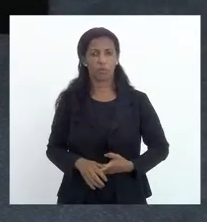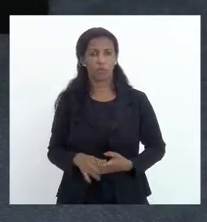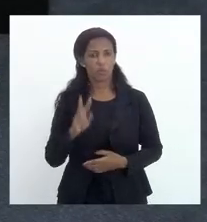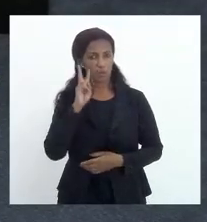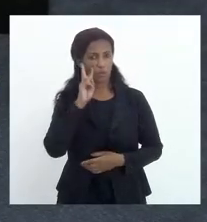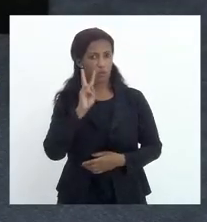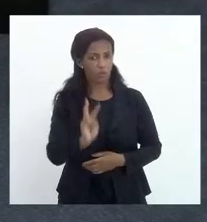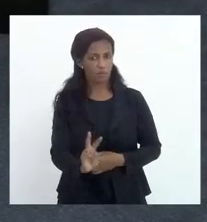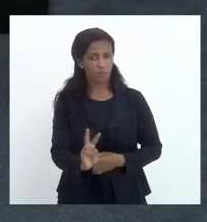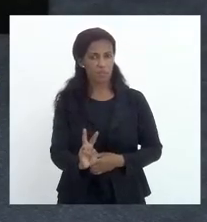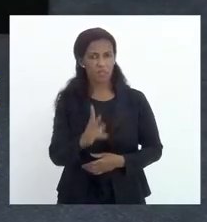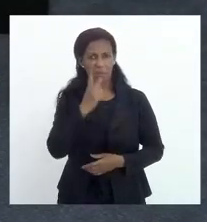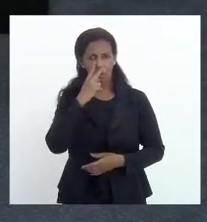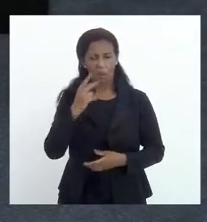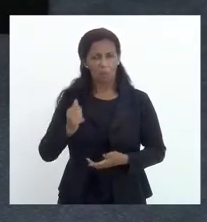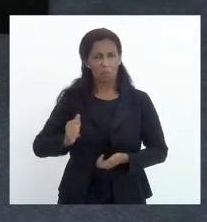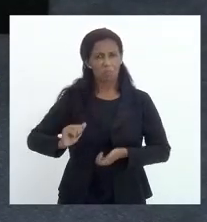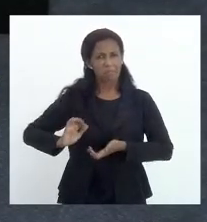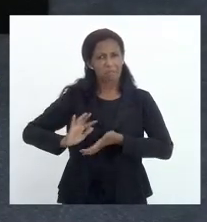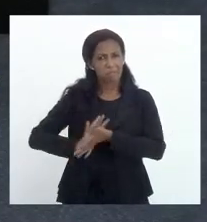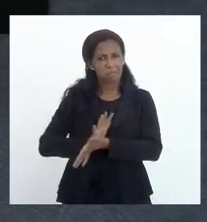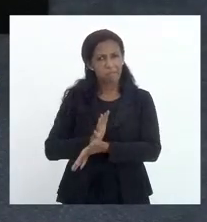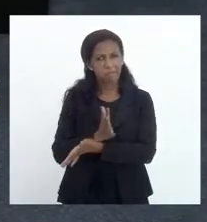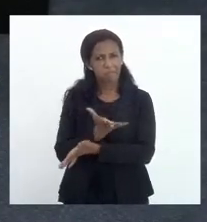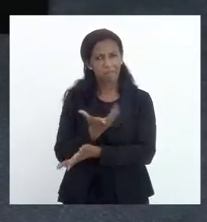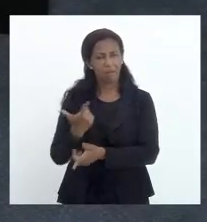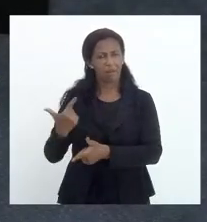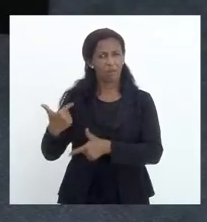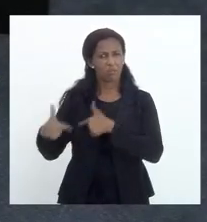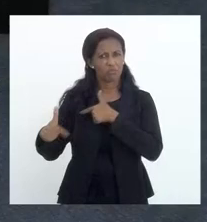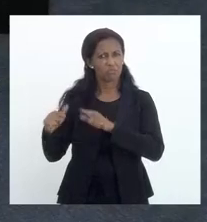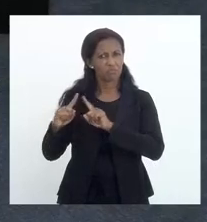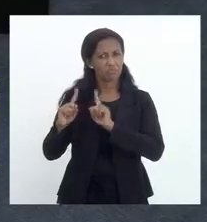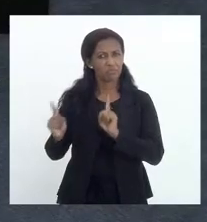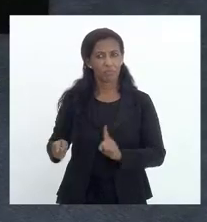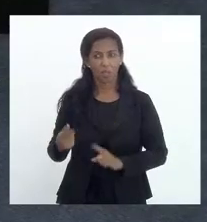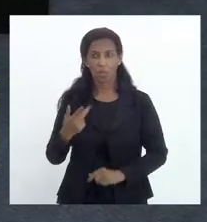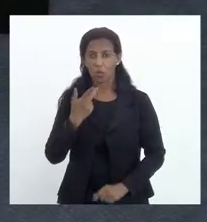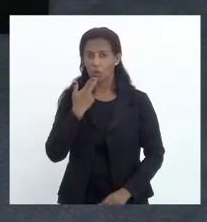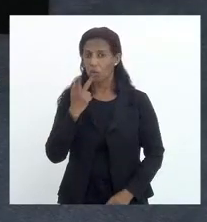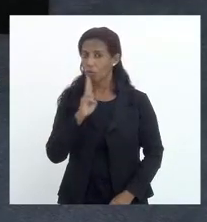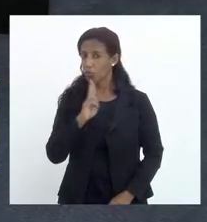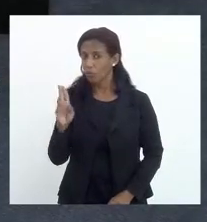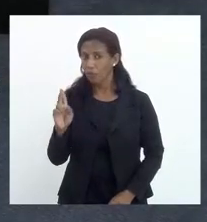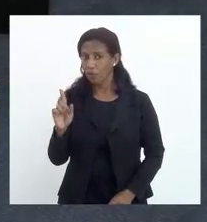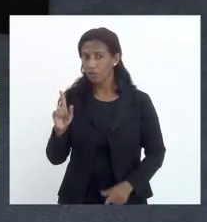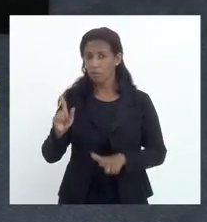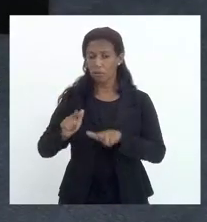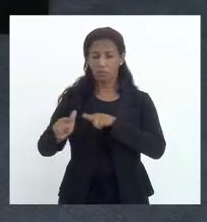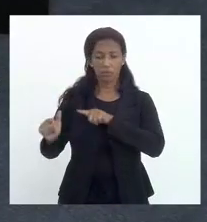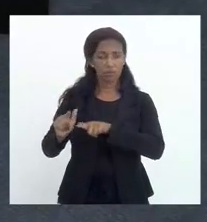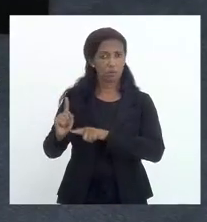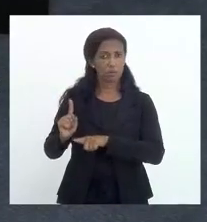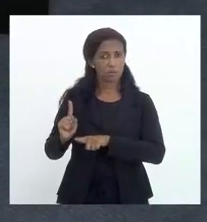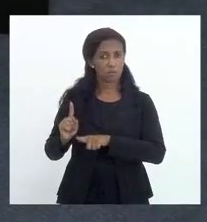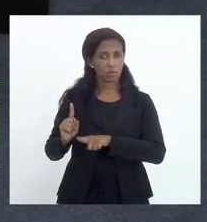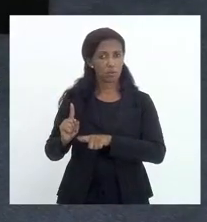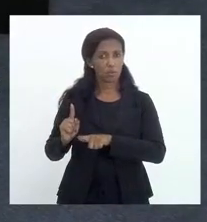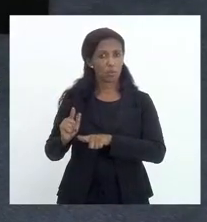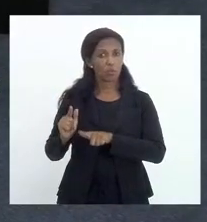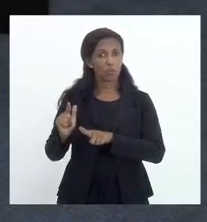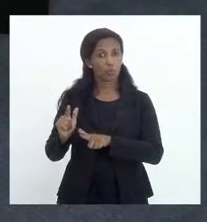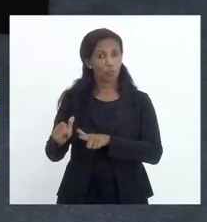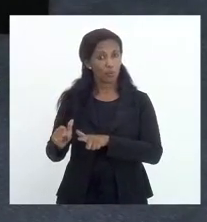visa destruir os serviços públicos. Não estou falando somente dos servidores, estou falando dos